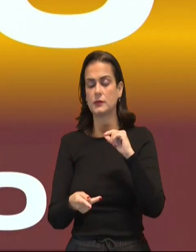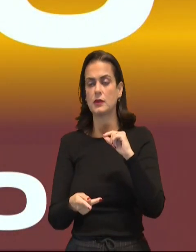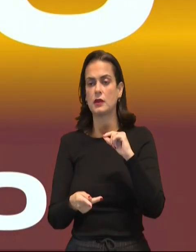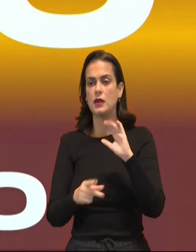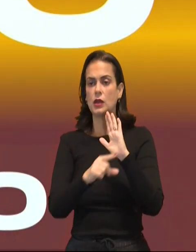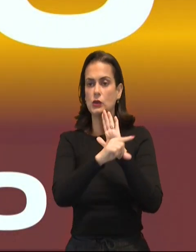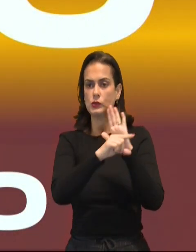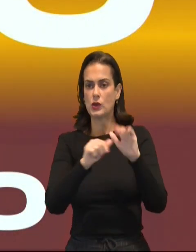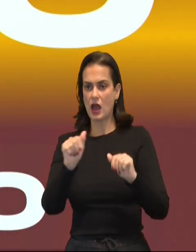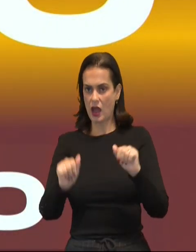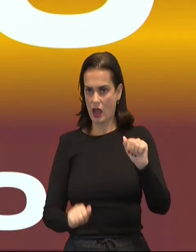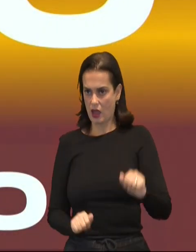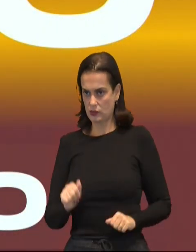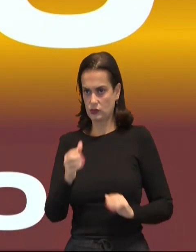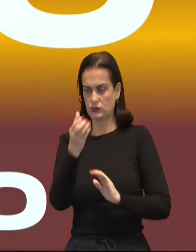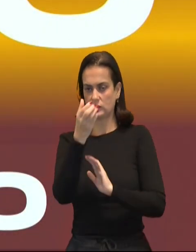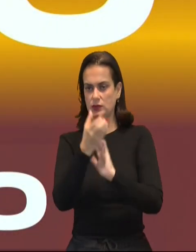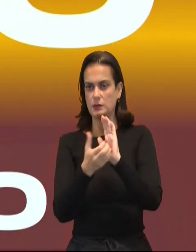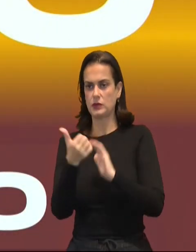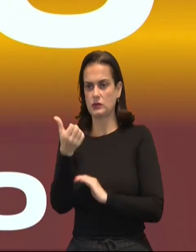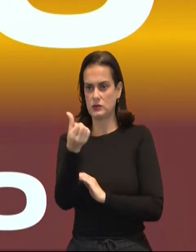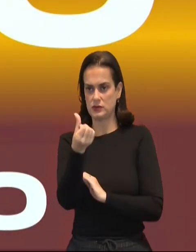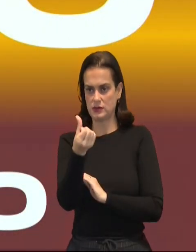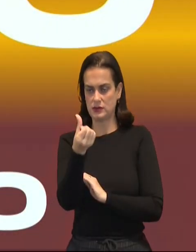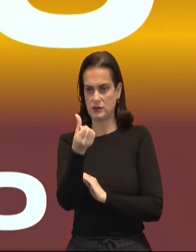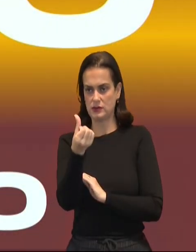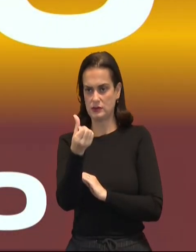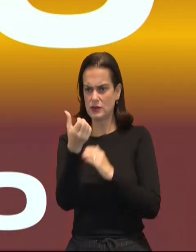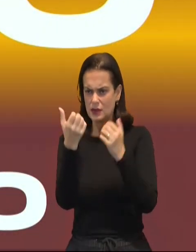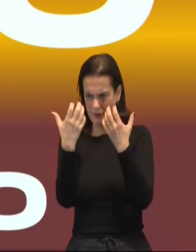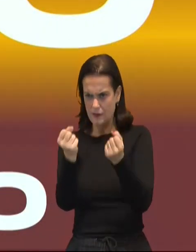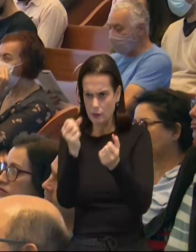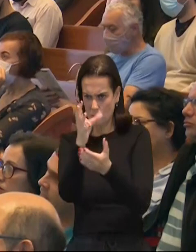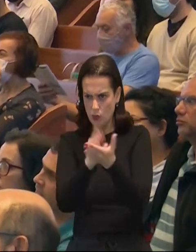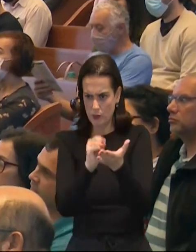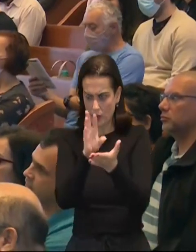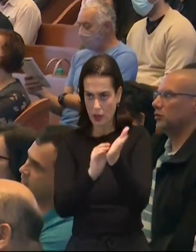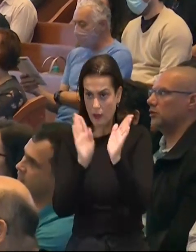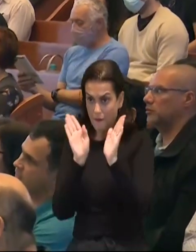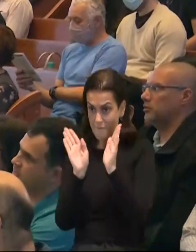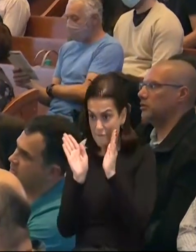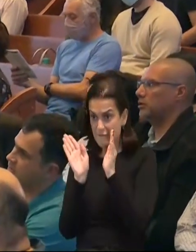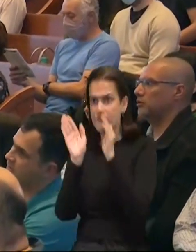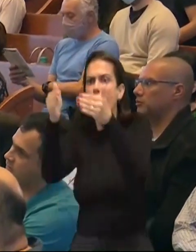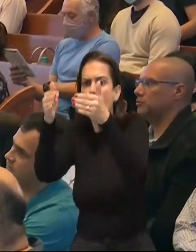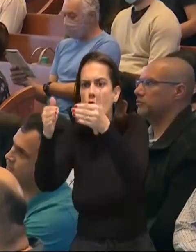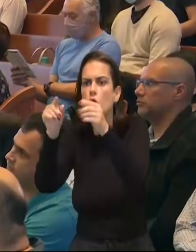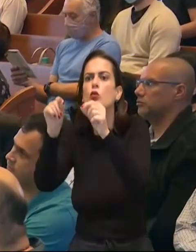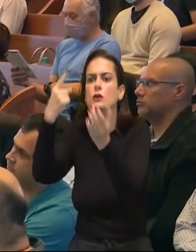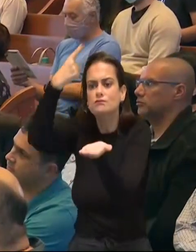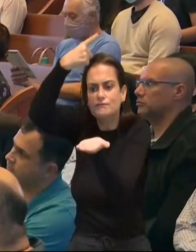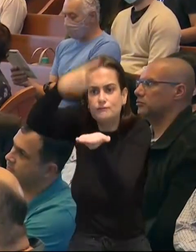Atos 16:9, a parte B, irmãos, juntos. Foco na missão.